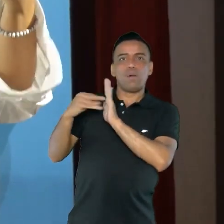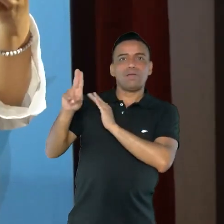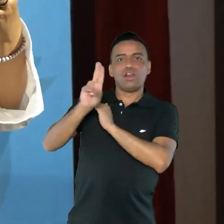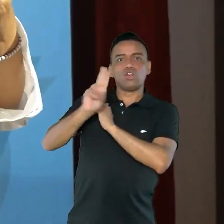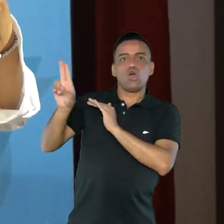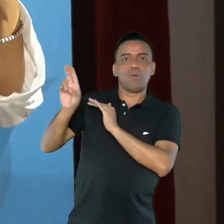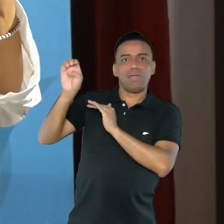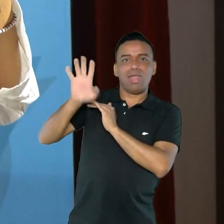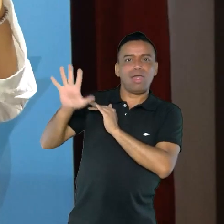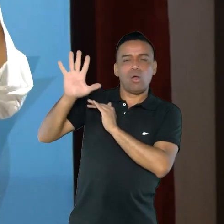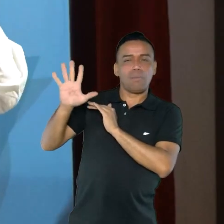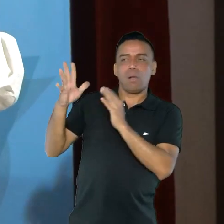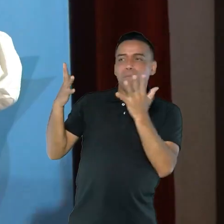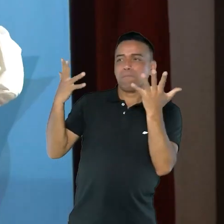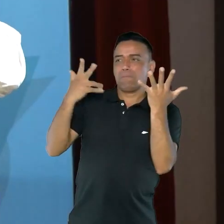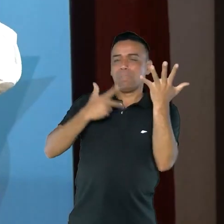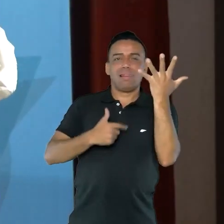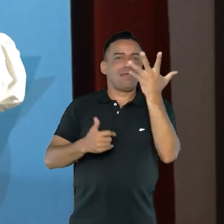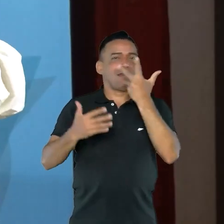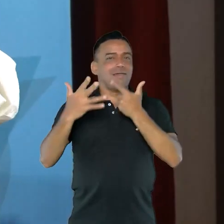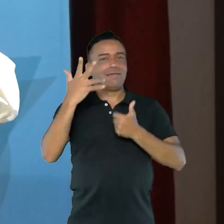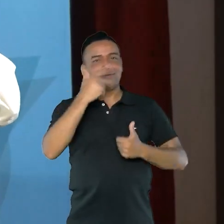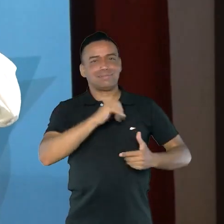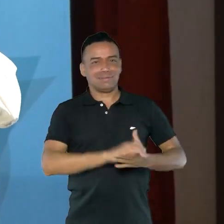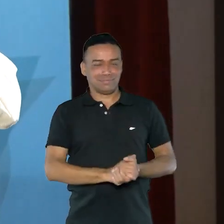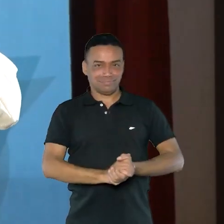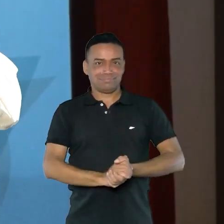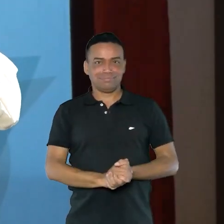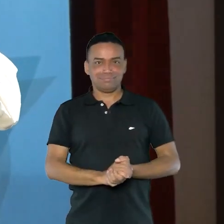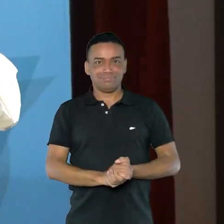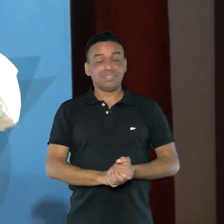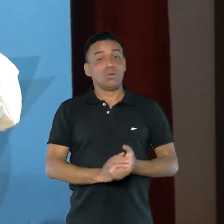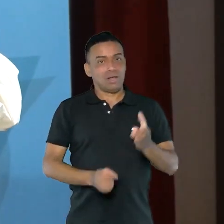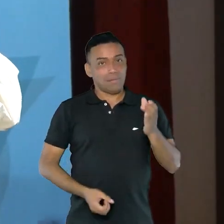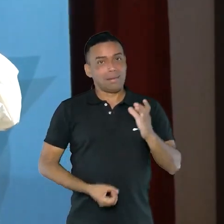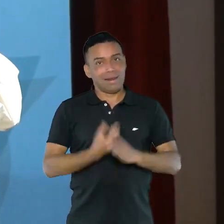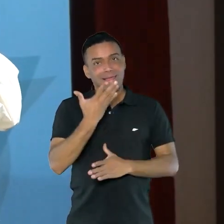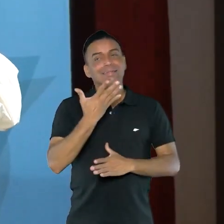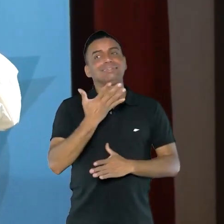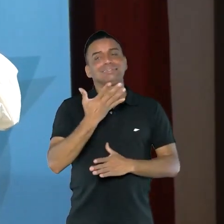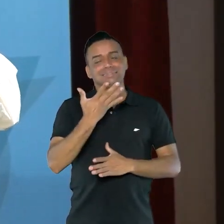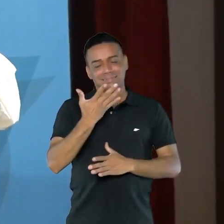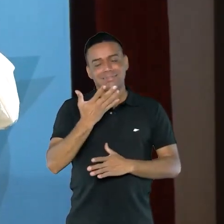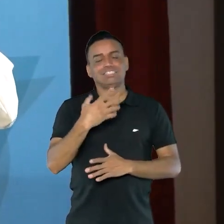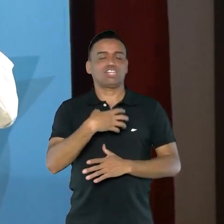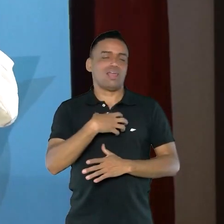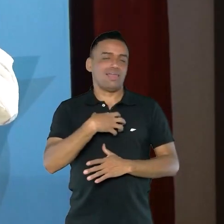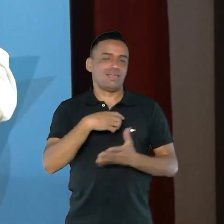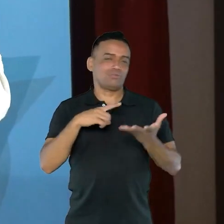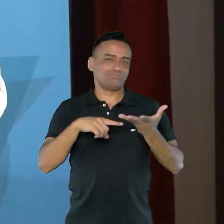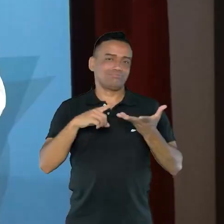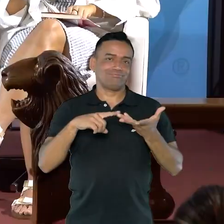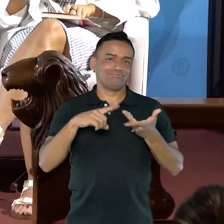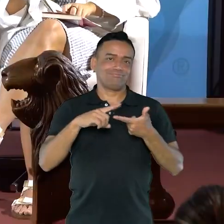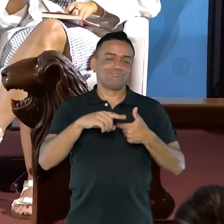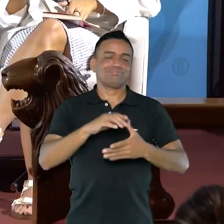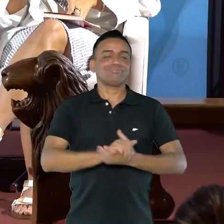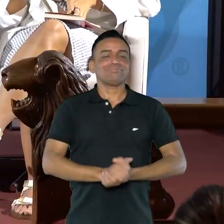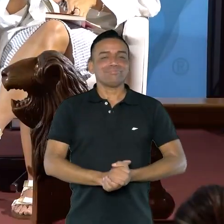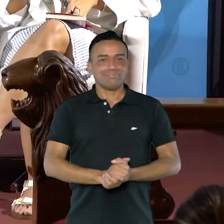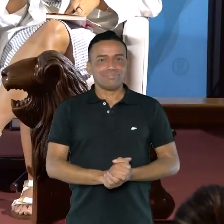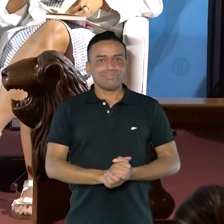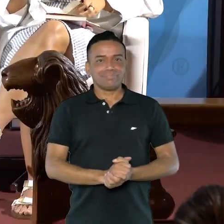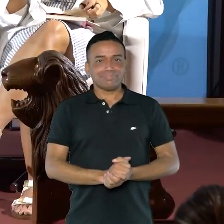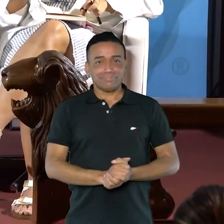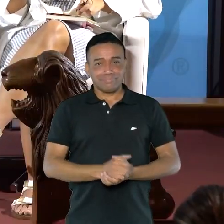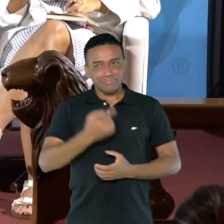a beleza daquele nome, né? Então, acho que isso aparece, né, de muitas formas. E aí, pensando em